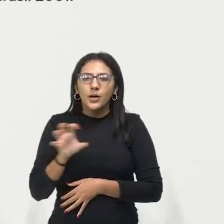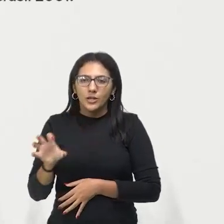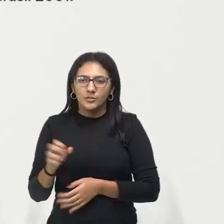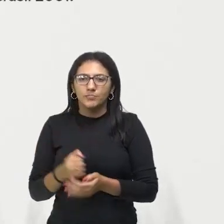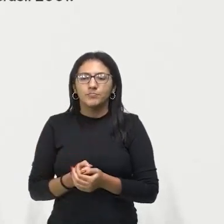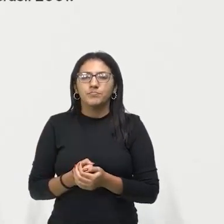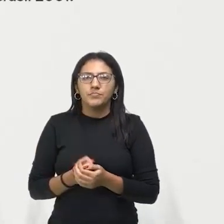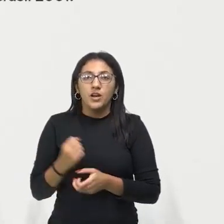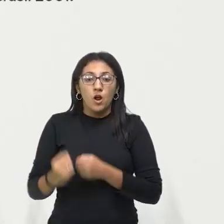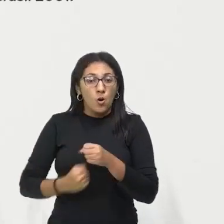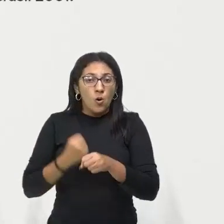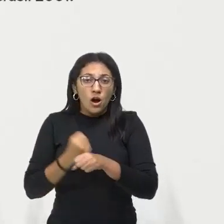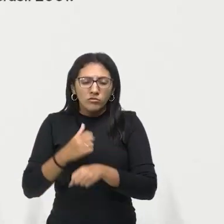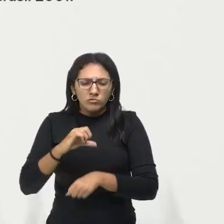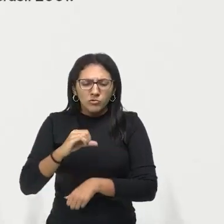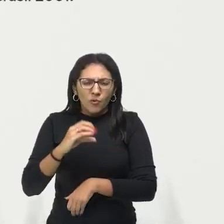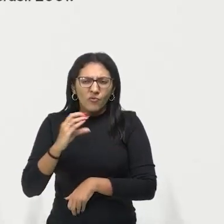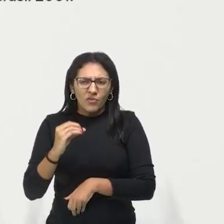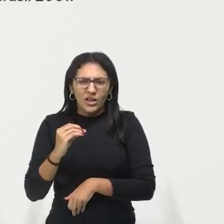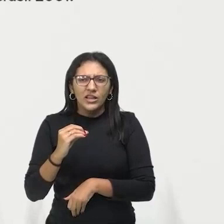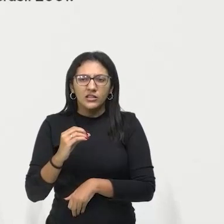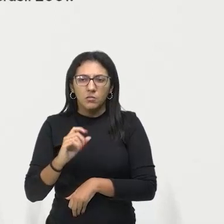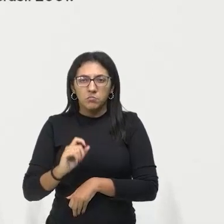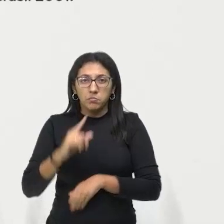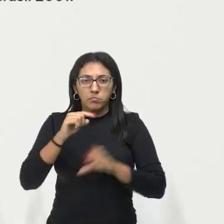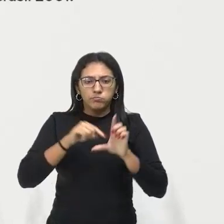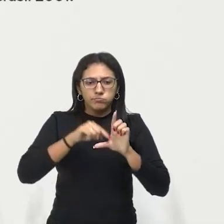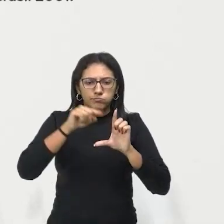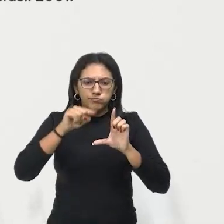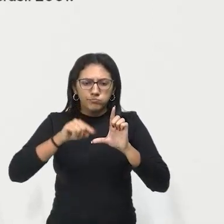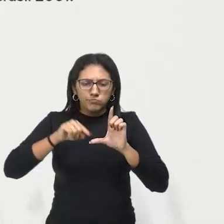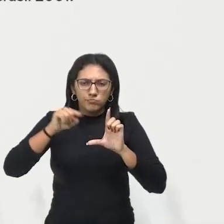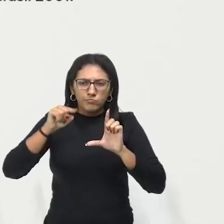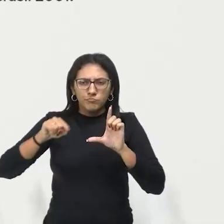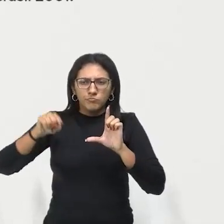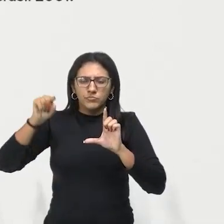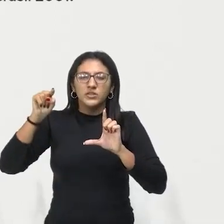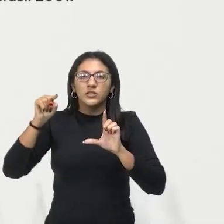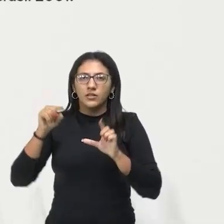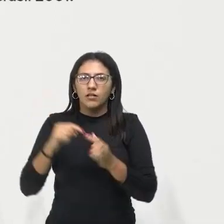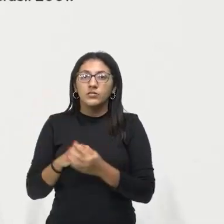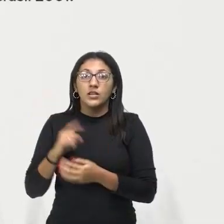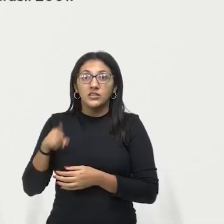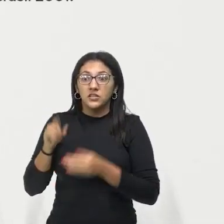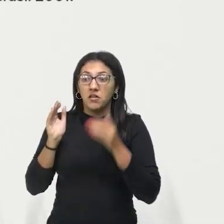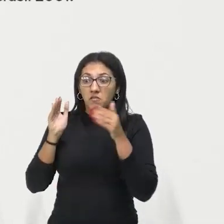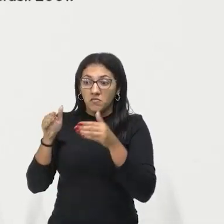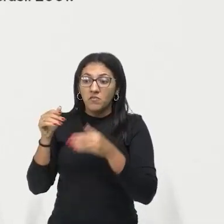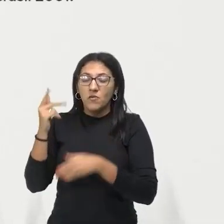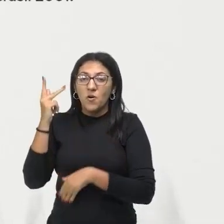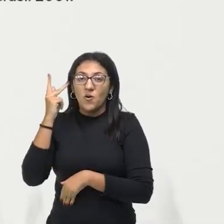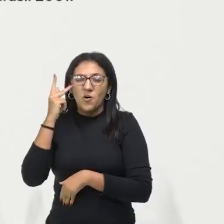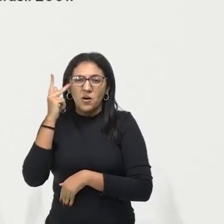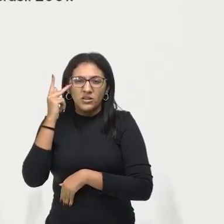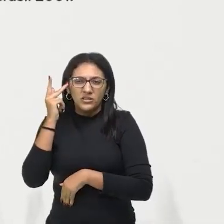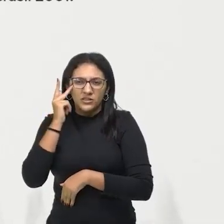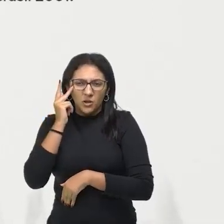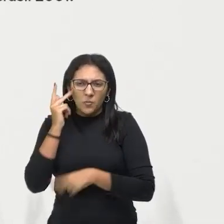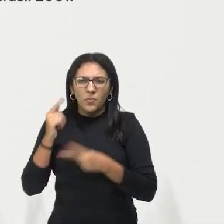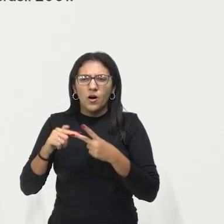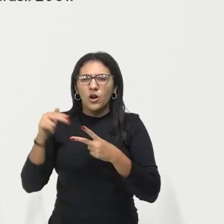isso, e outras regiões, tá? Nos anos 90, o índice do crescimento econômico foi maior para o